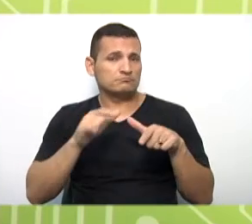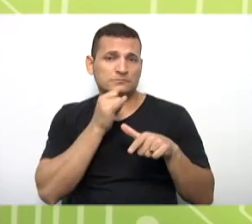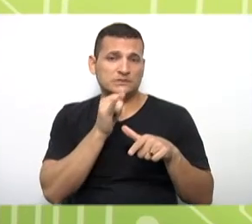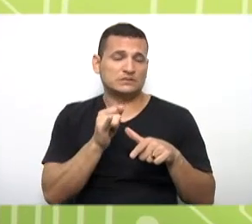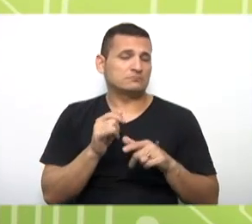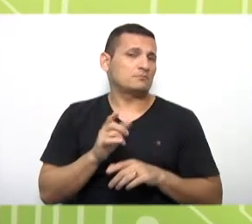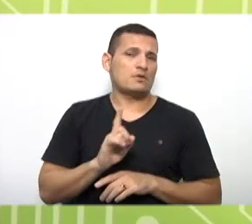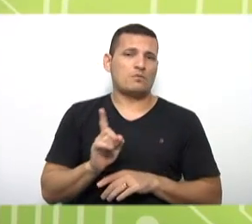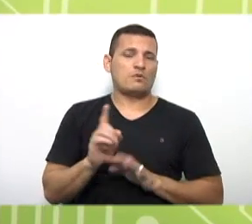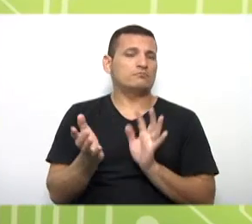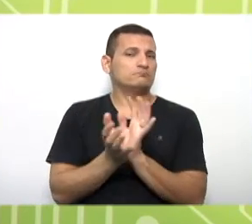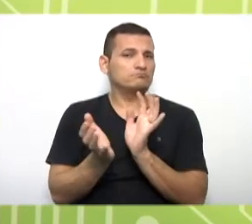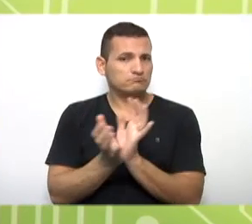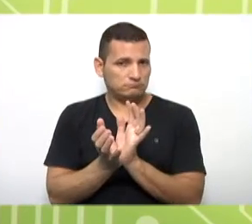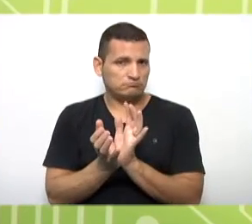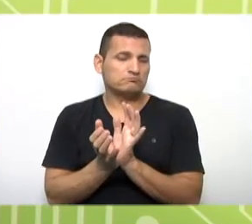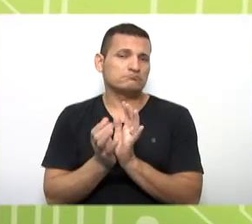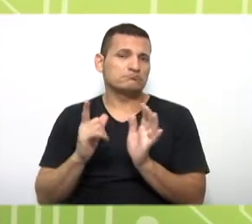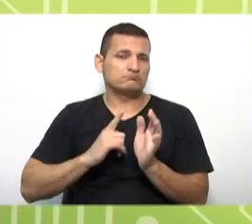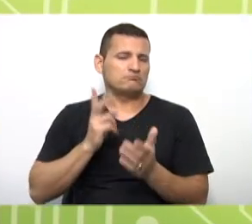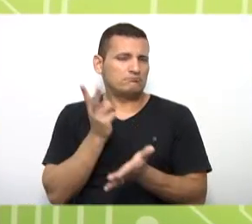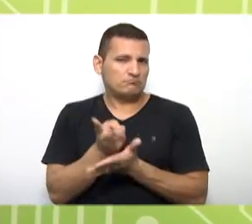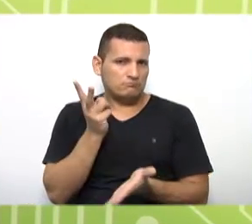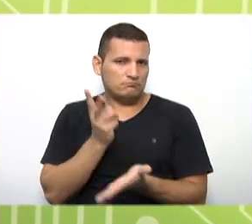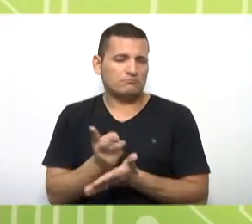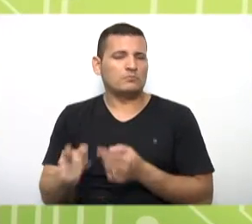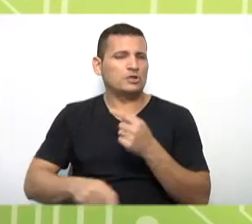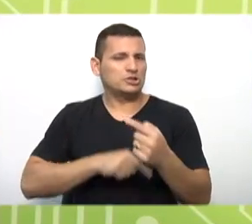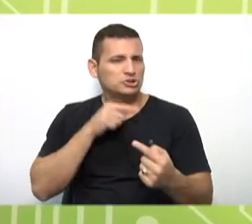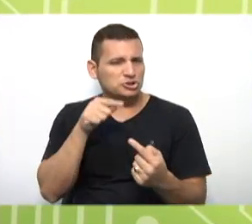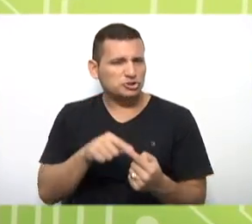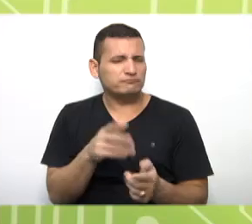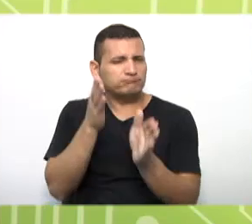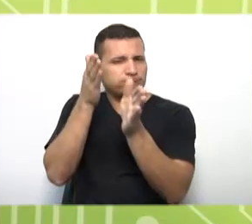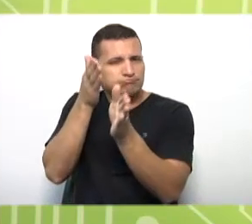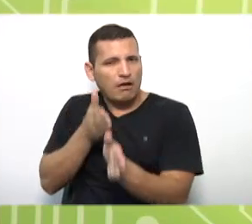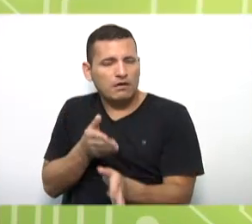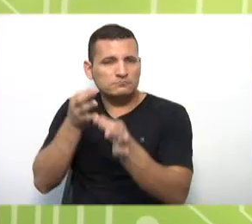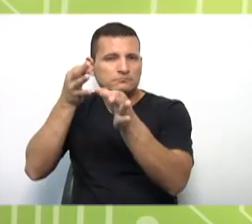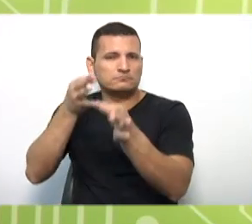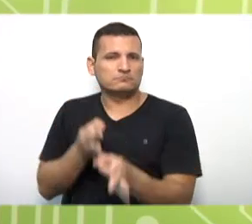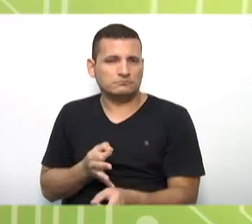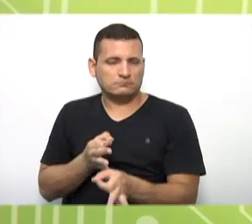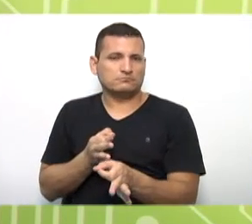uma equipe mesmo que anda com o mesmo objetivo, alinhado. Se for com objetivos